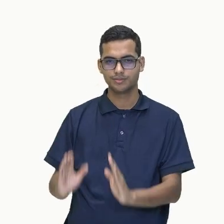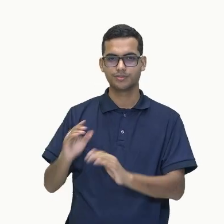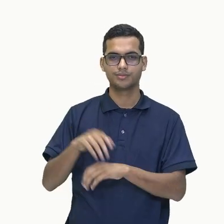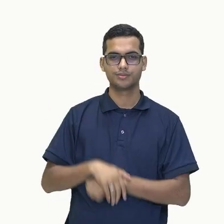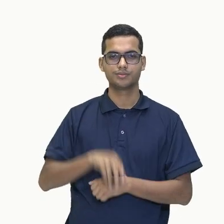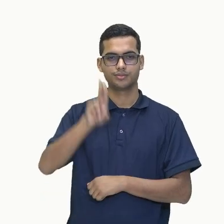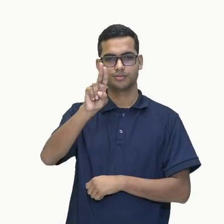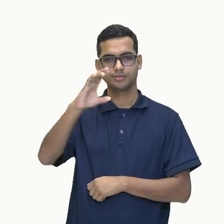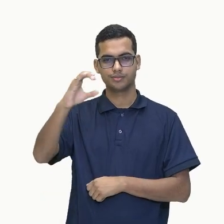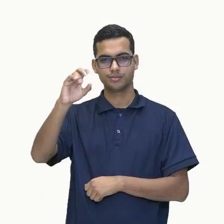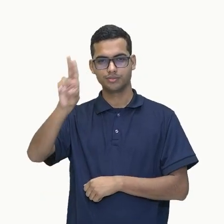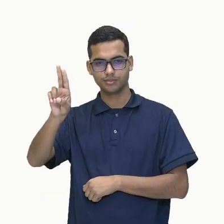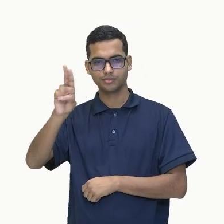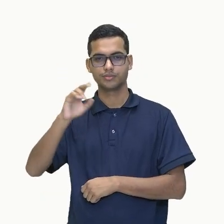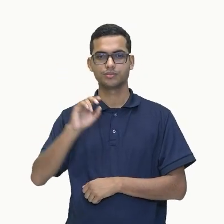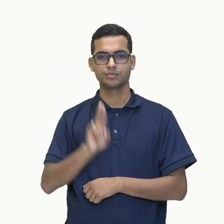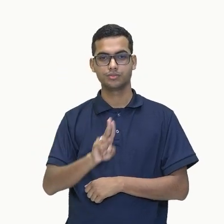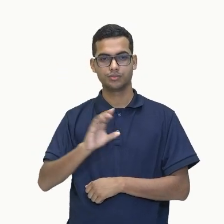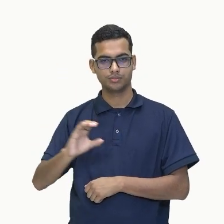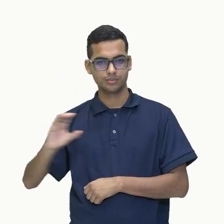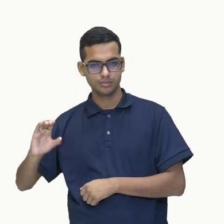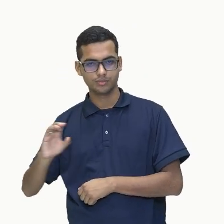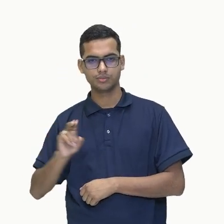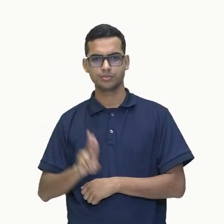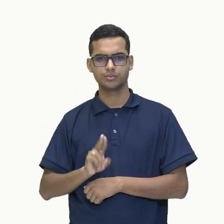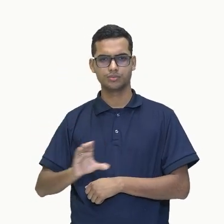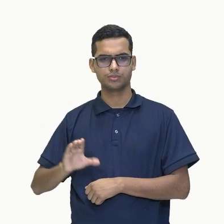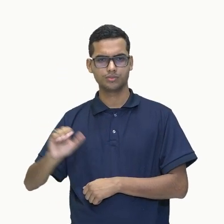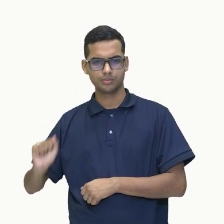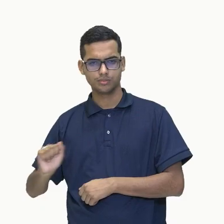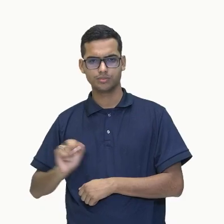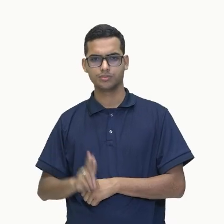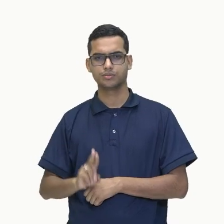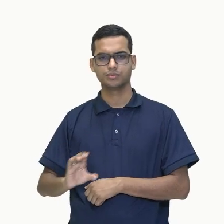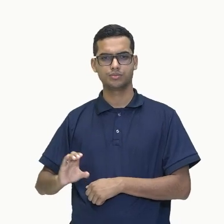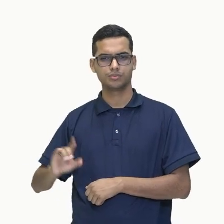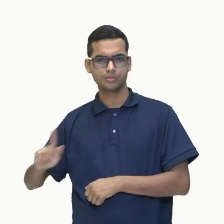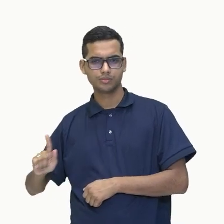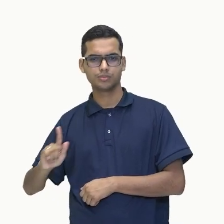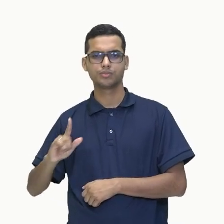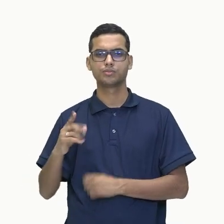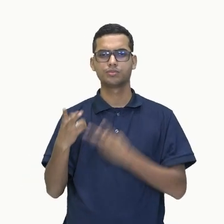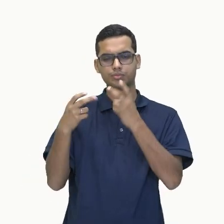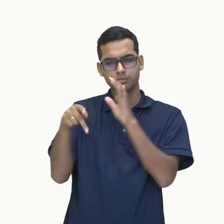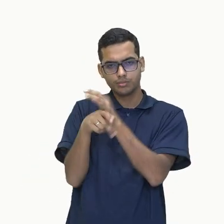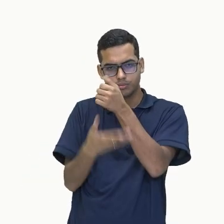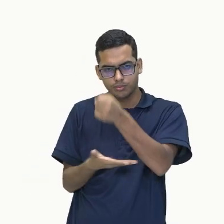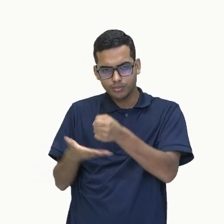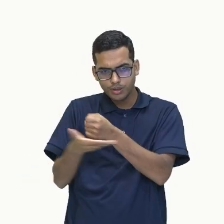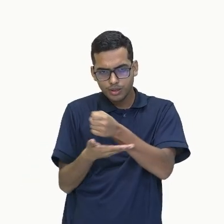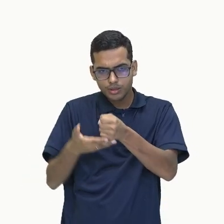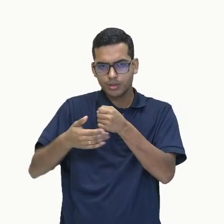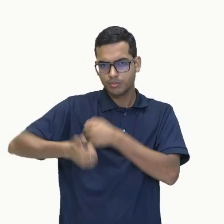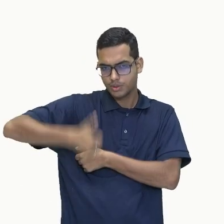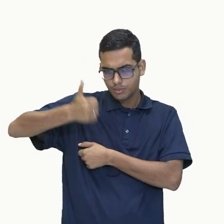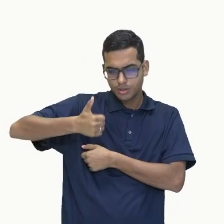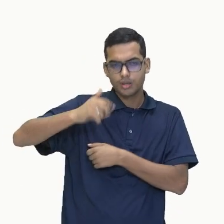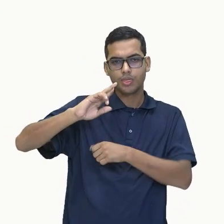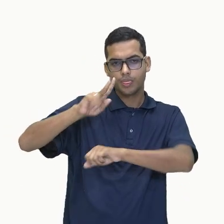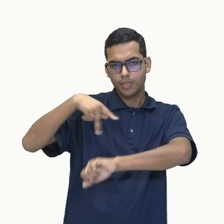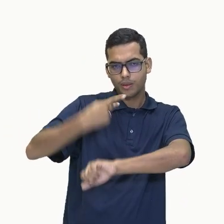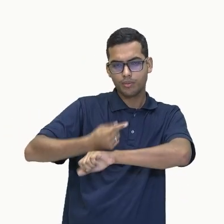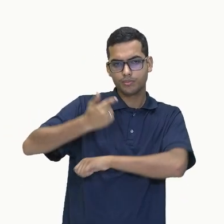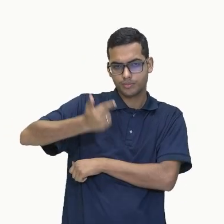A, G. Então, o que ele está fazendo? Ele está primeiro pegando esta base. Ele está colocando como segunda base esta. E em